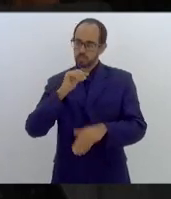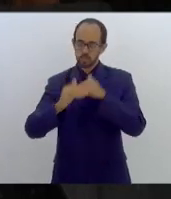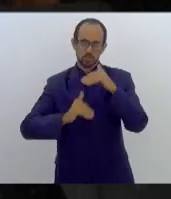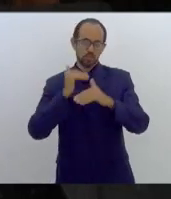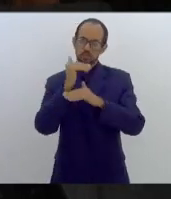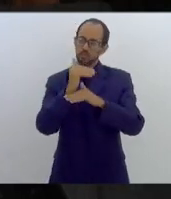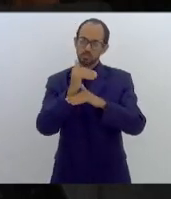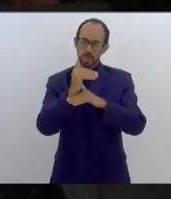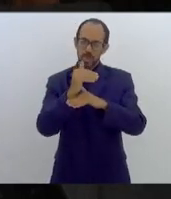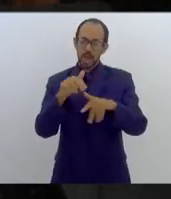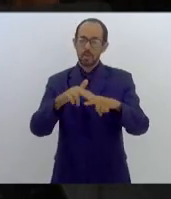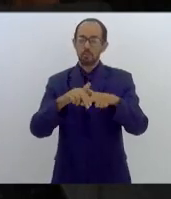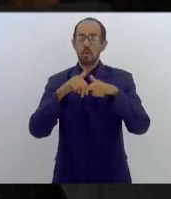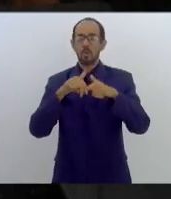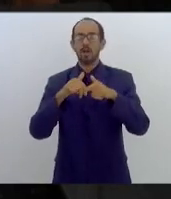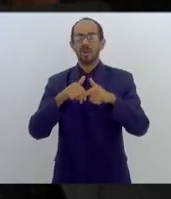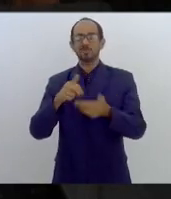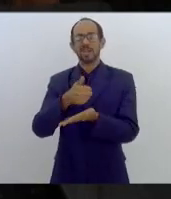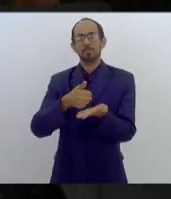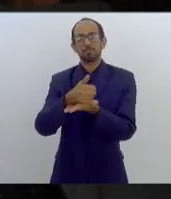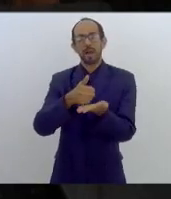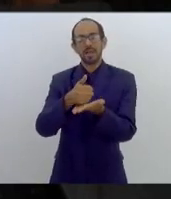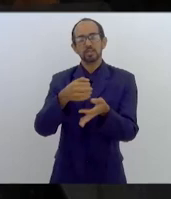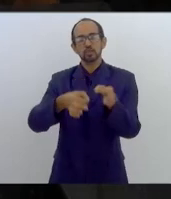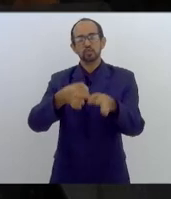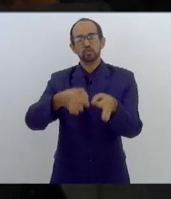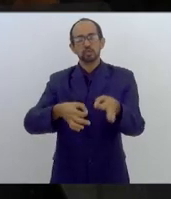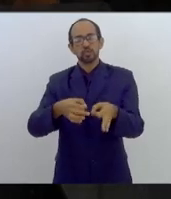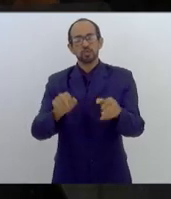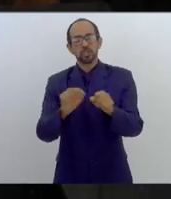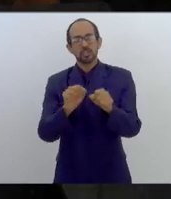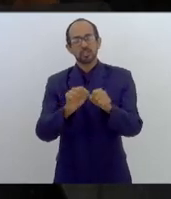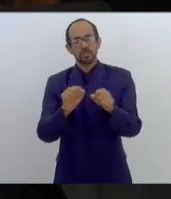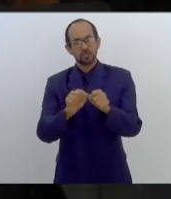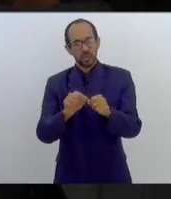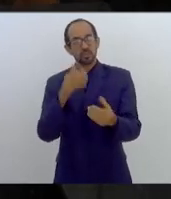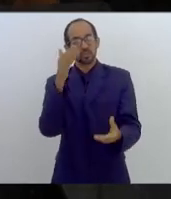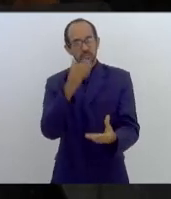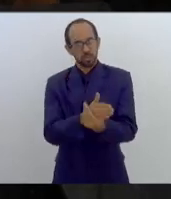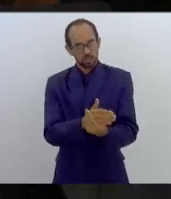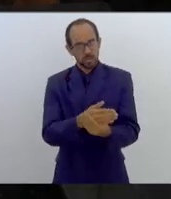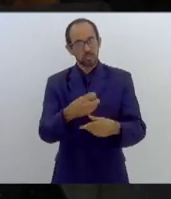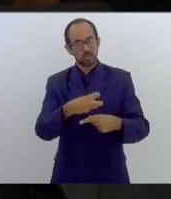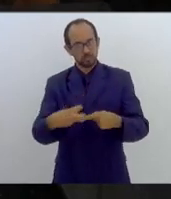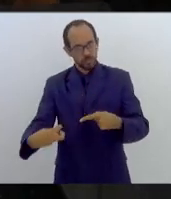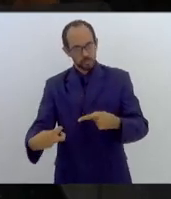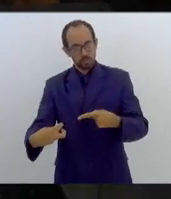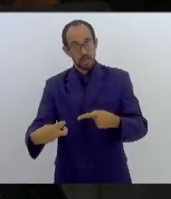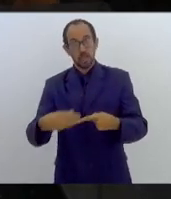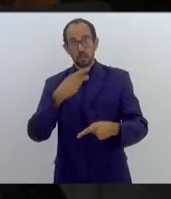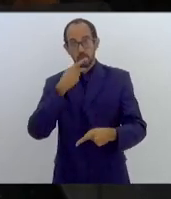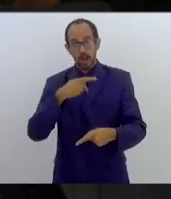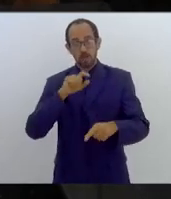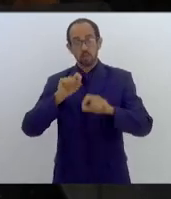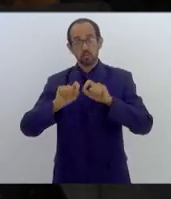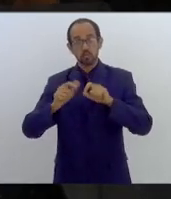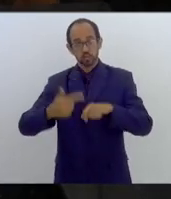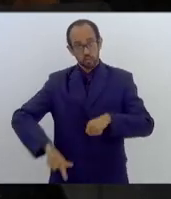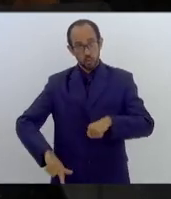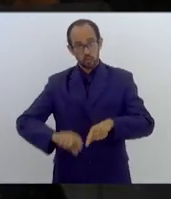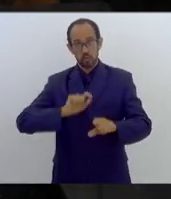dos fundamentos jurídicos que foi desenvolvido o processo de impeachment. E volto a dizer,